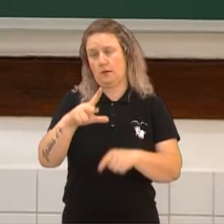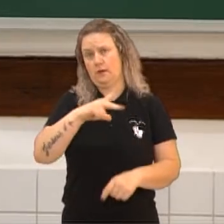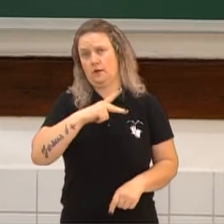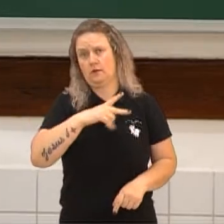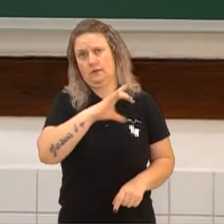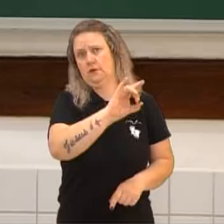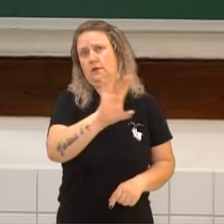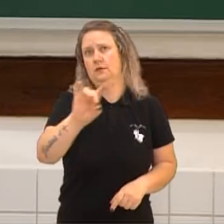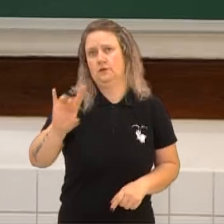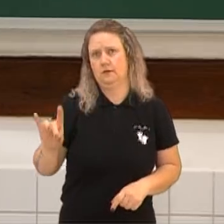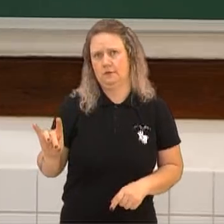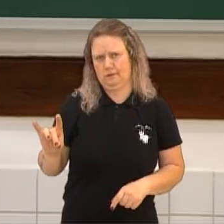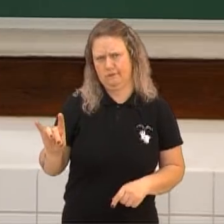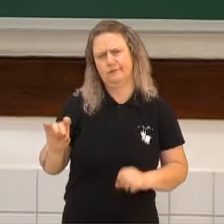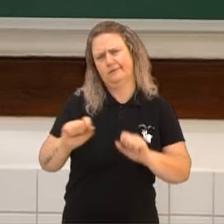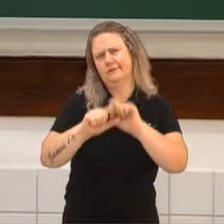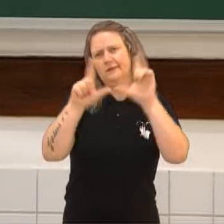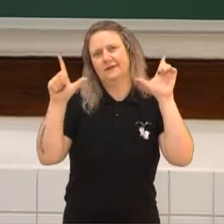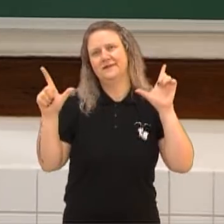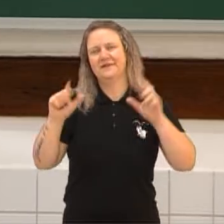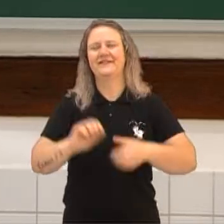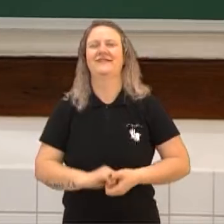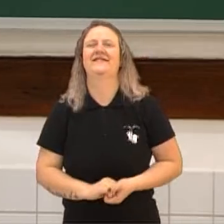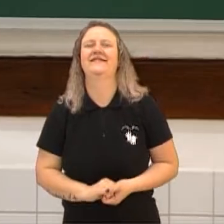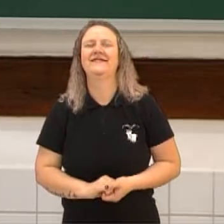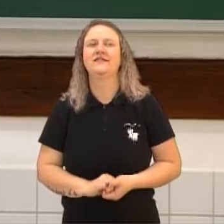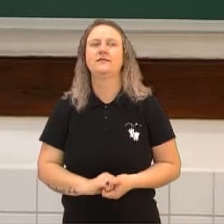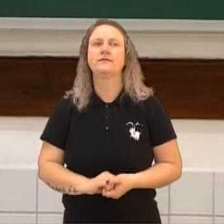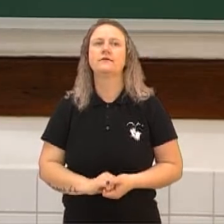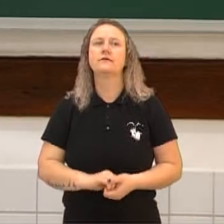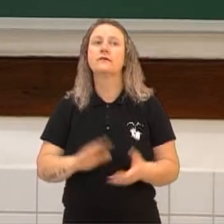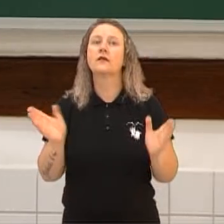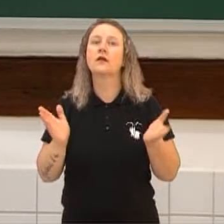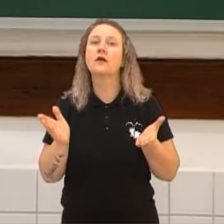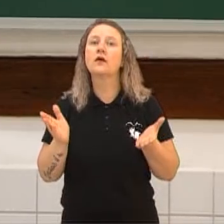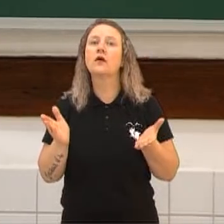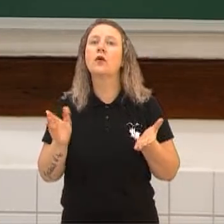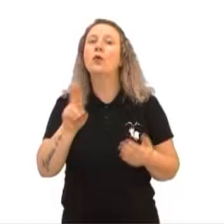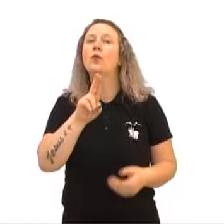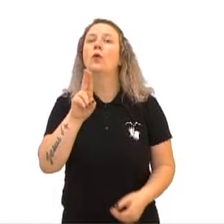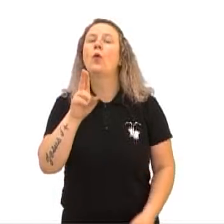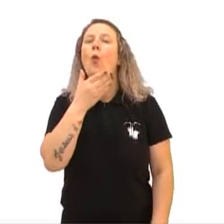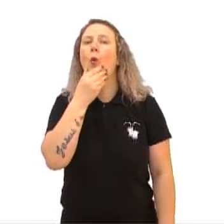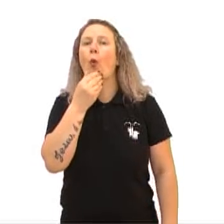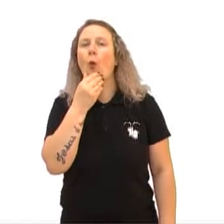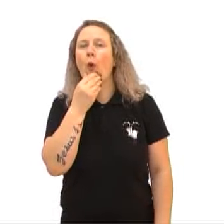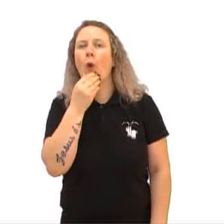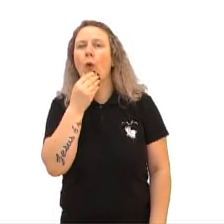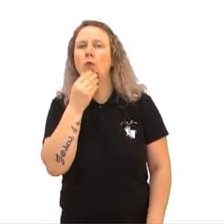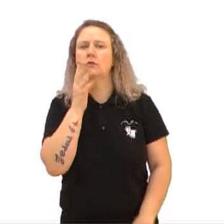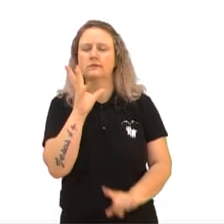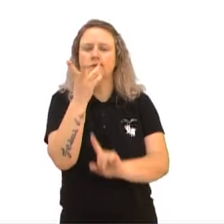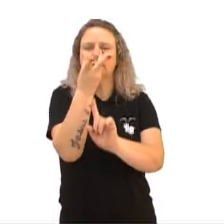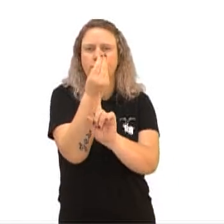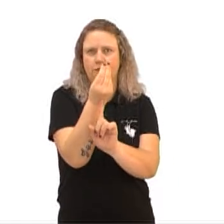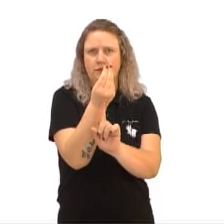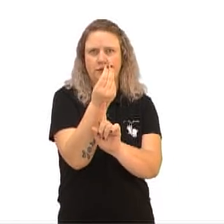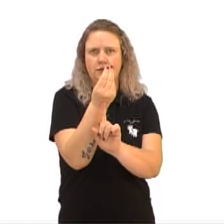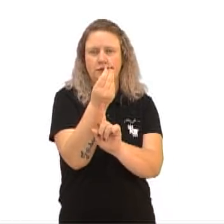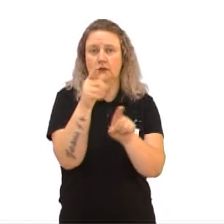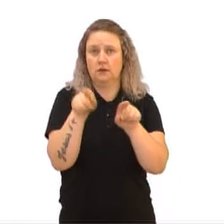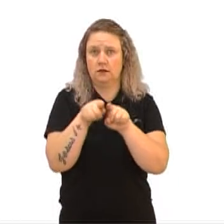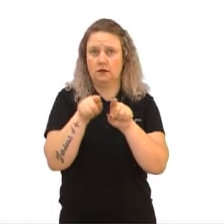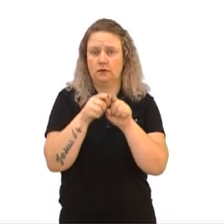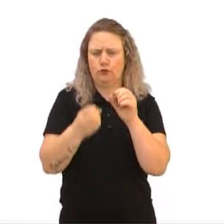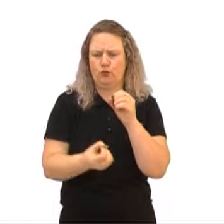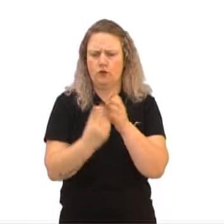pessoais, ok? Vamos falar um pouquinho sobre esse artista, o Gilvan Samico. Então, ele é criador de imagens repletas